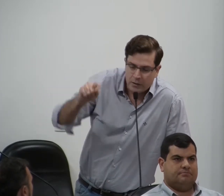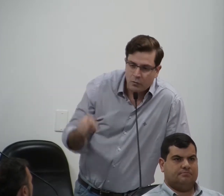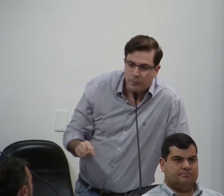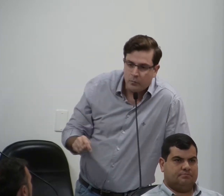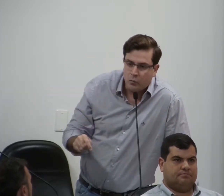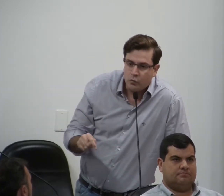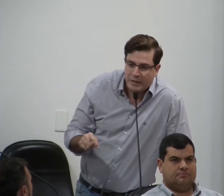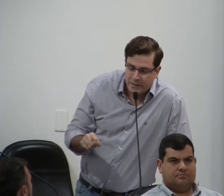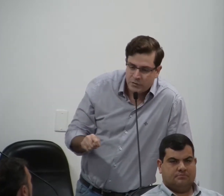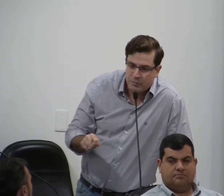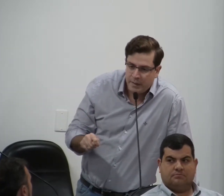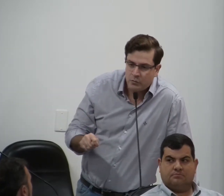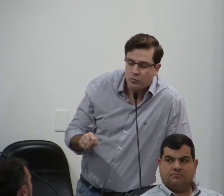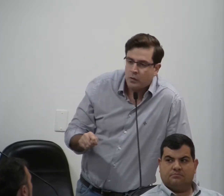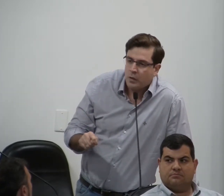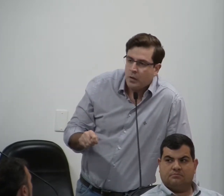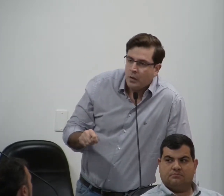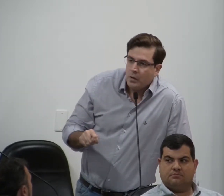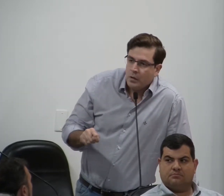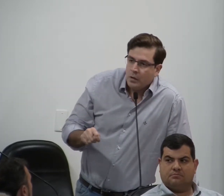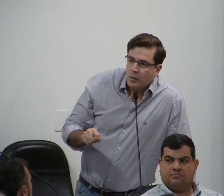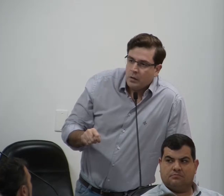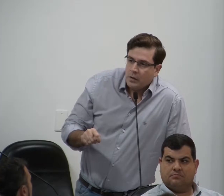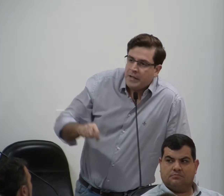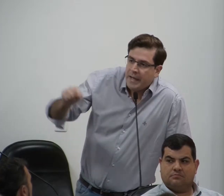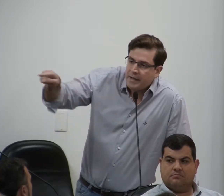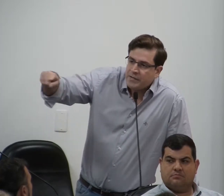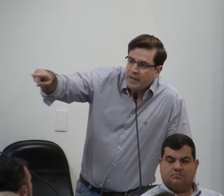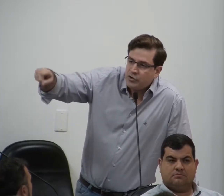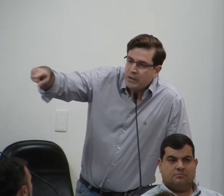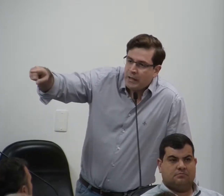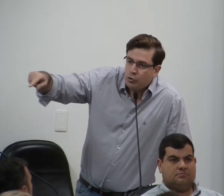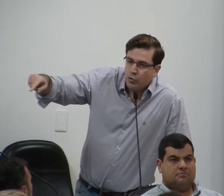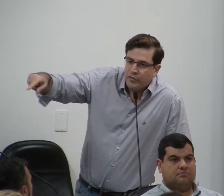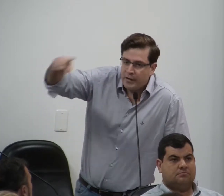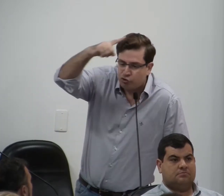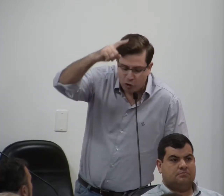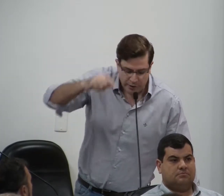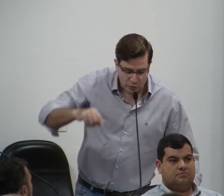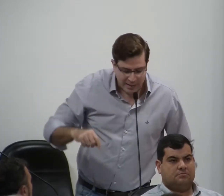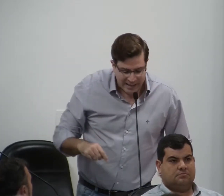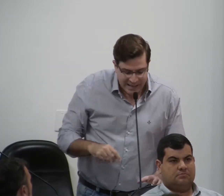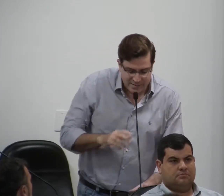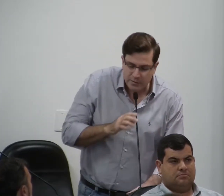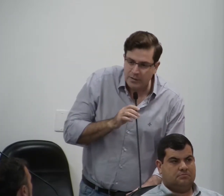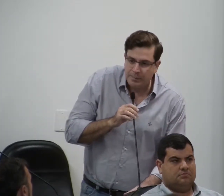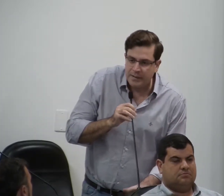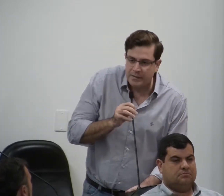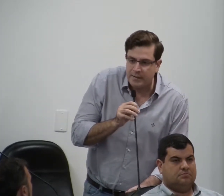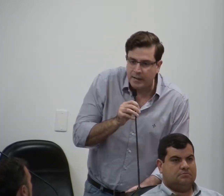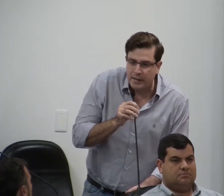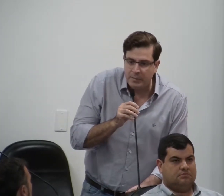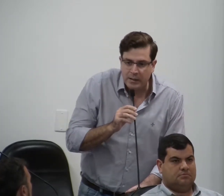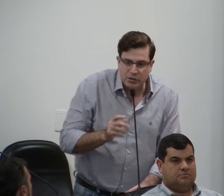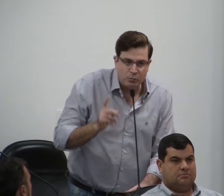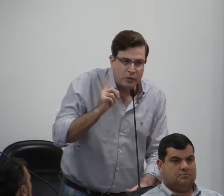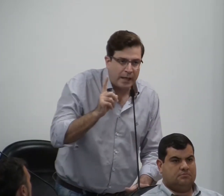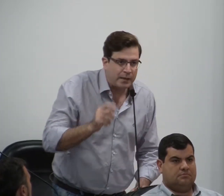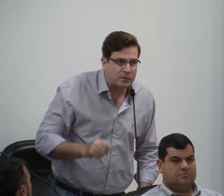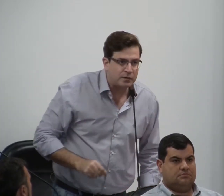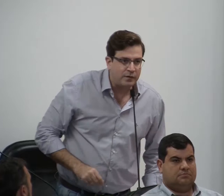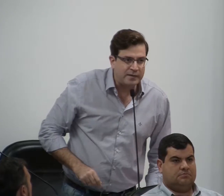sei que no atendimento, e quem quiser tirar a dúvida é só ir numa casa de dependência química